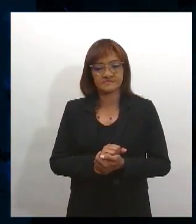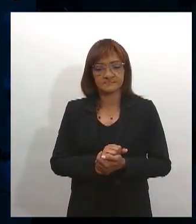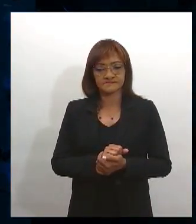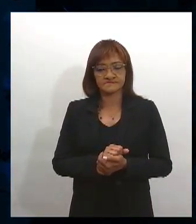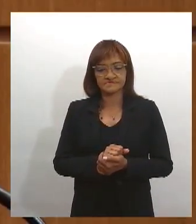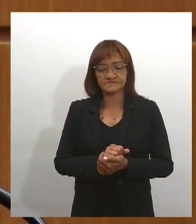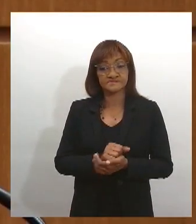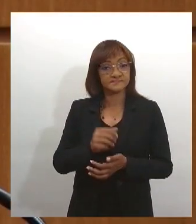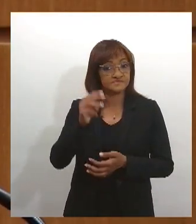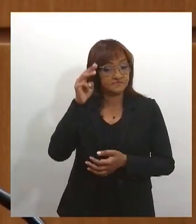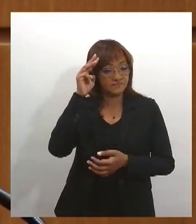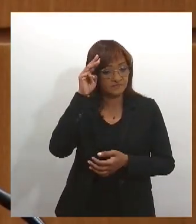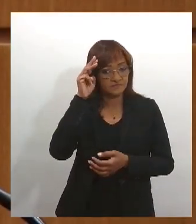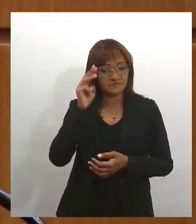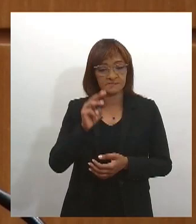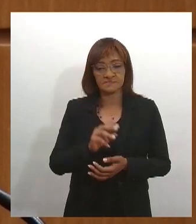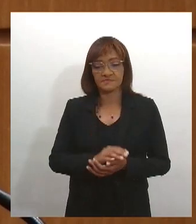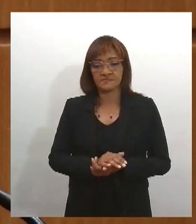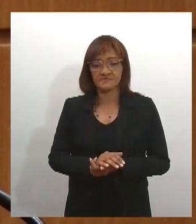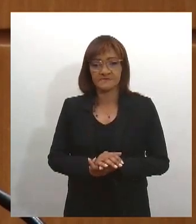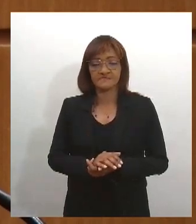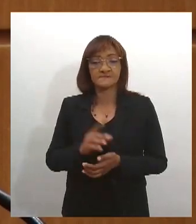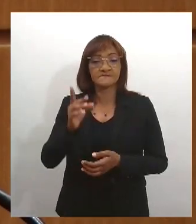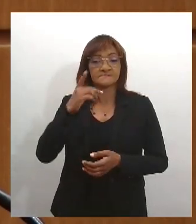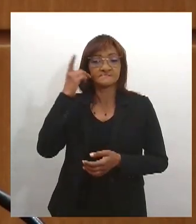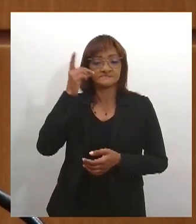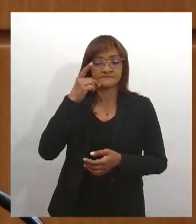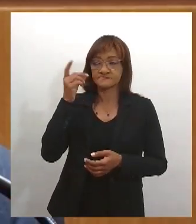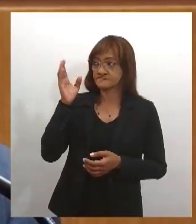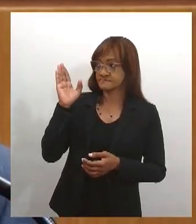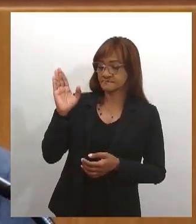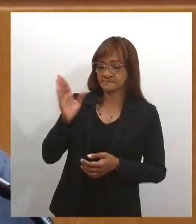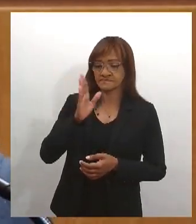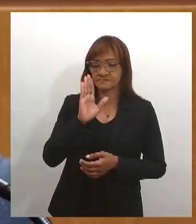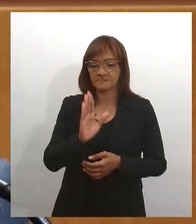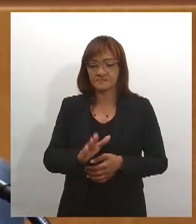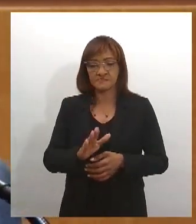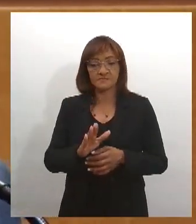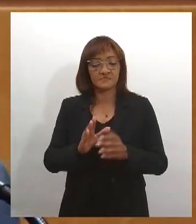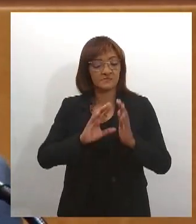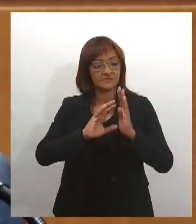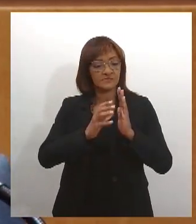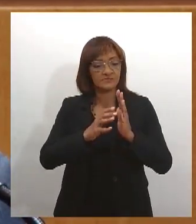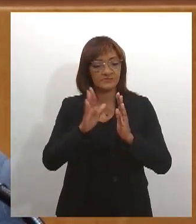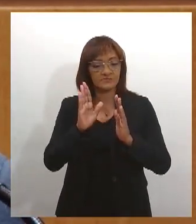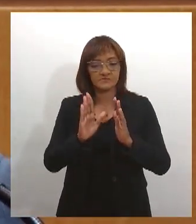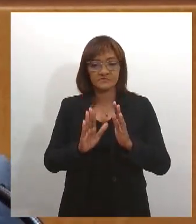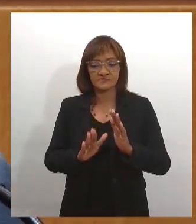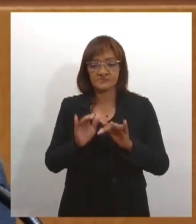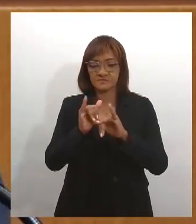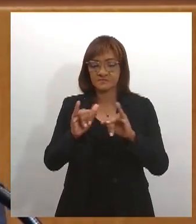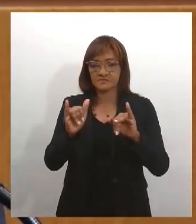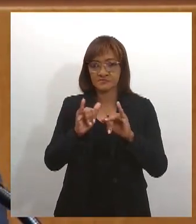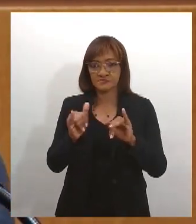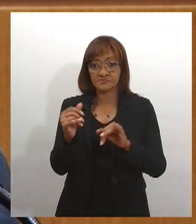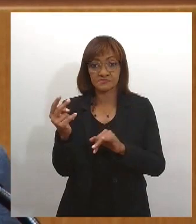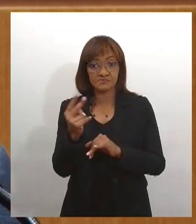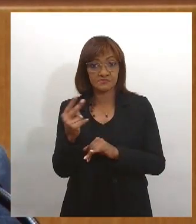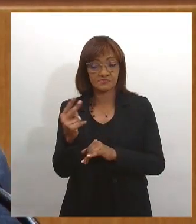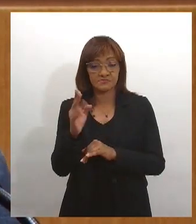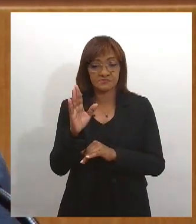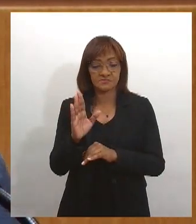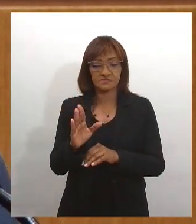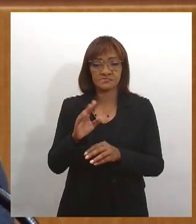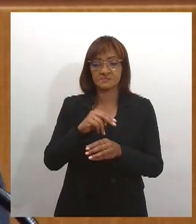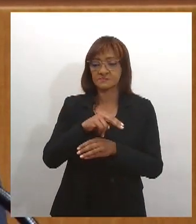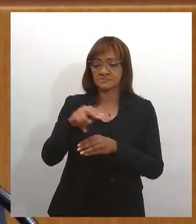Terça-feira. A deputada Lidiane Lucena, do Republicanos, e o deputado Manuel Marcos, do PSD, usaram a tribuna para falar